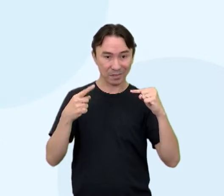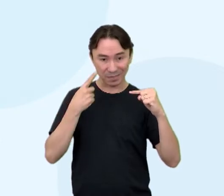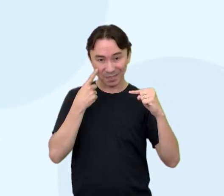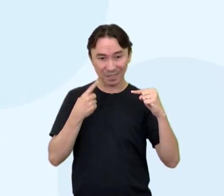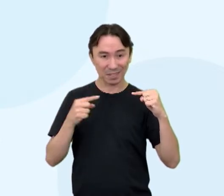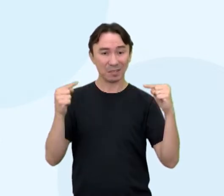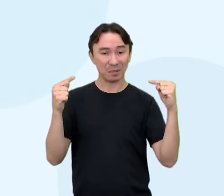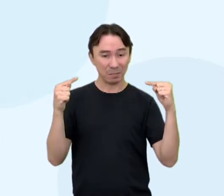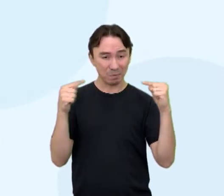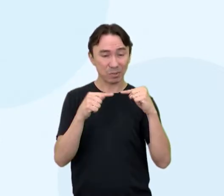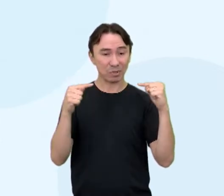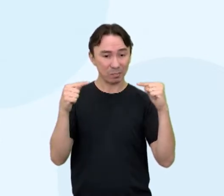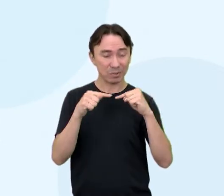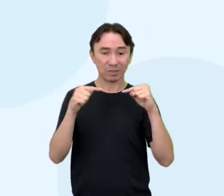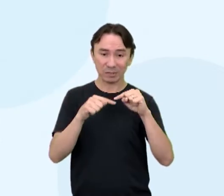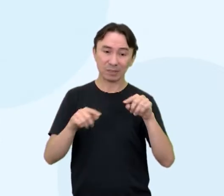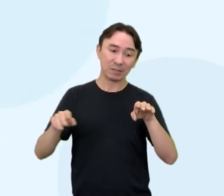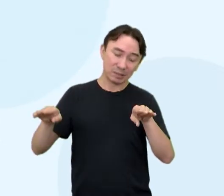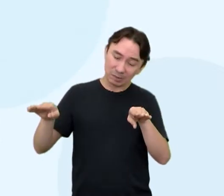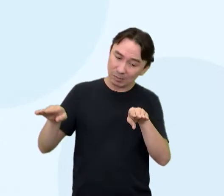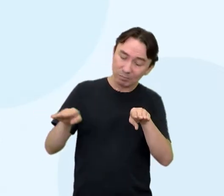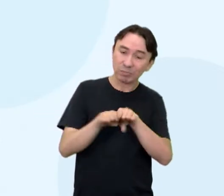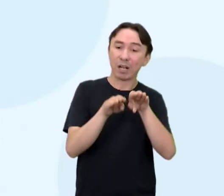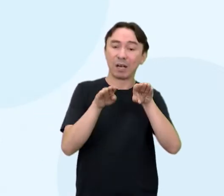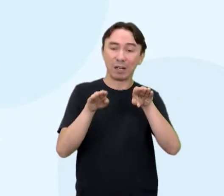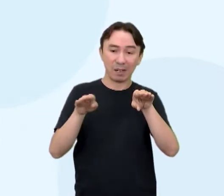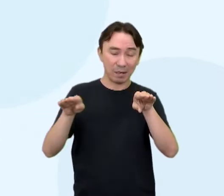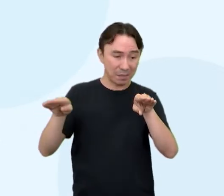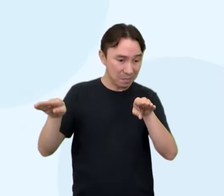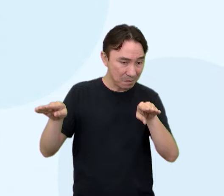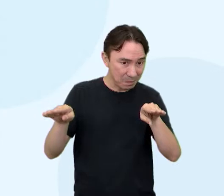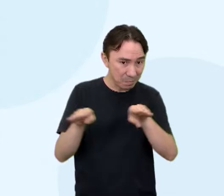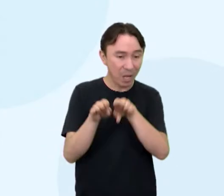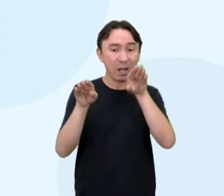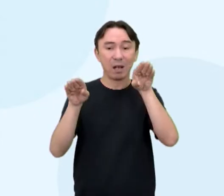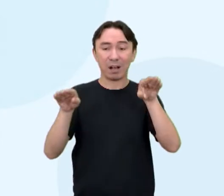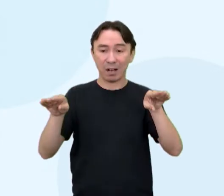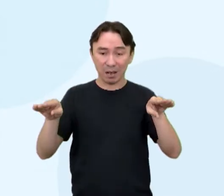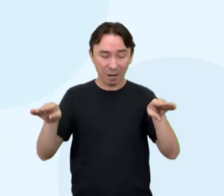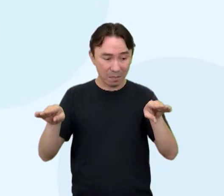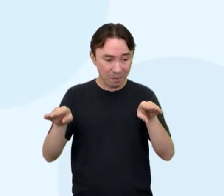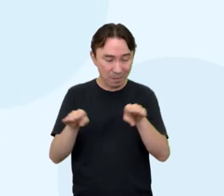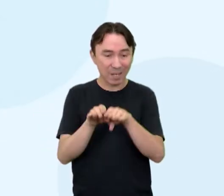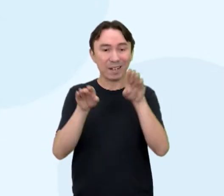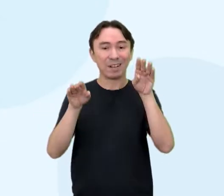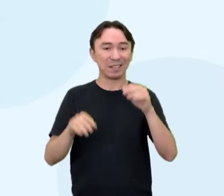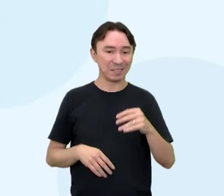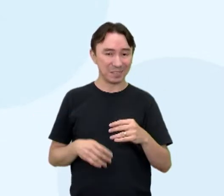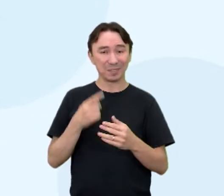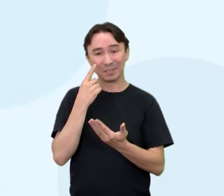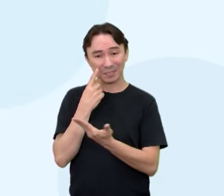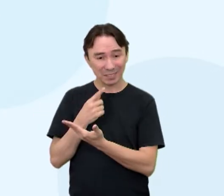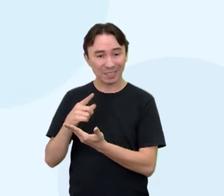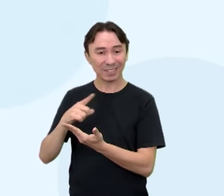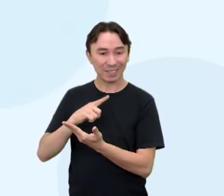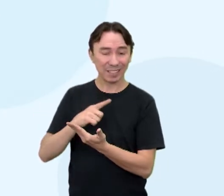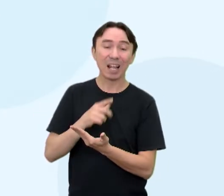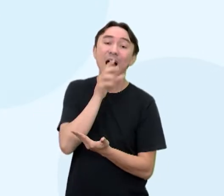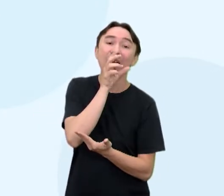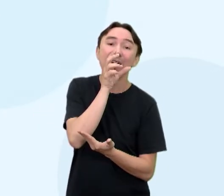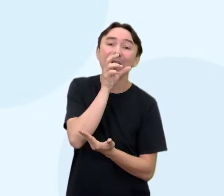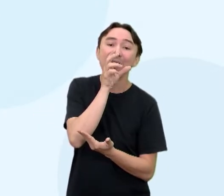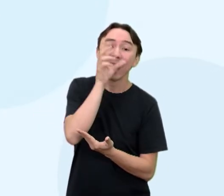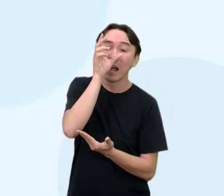que mostra, né, o choque de uma placa com a outra. E se você observar nessas manchas em laranja,